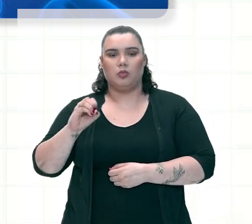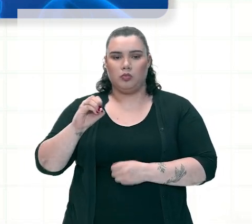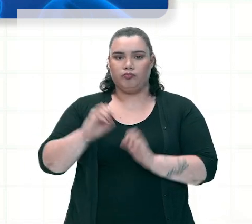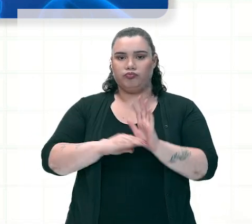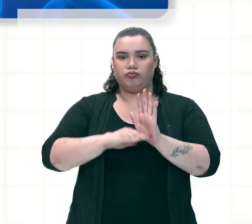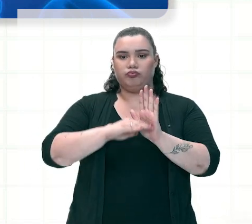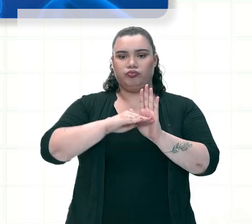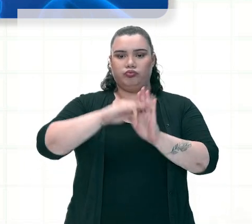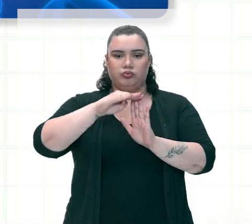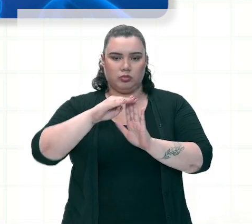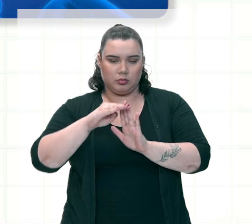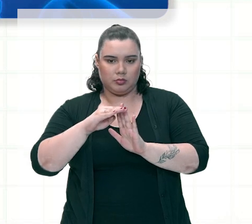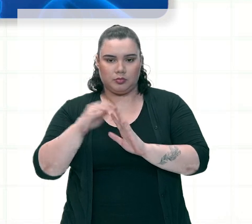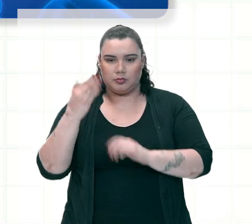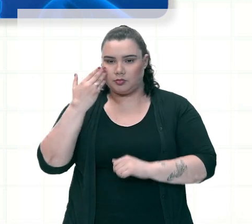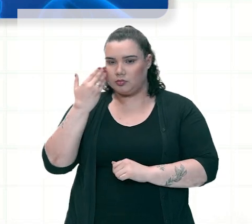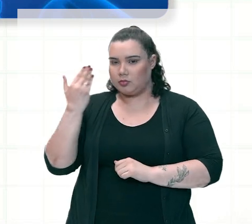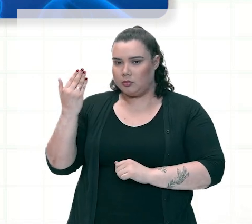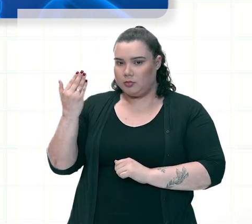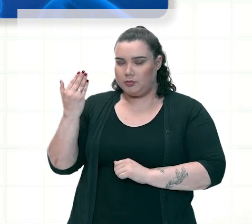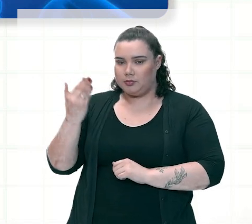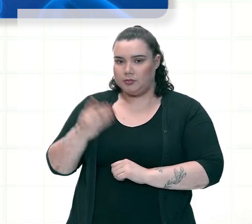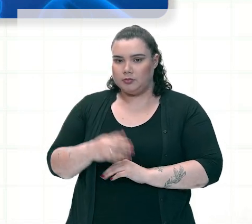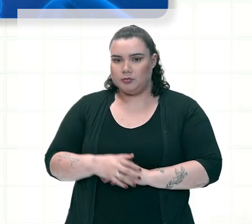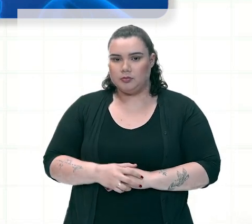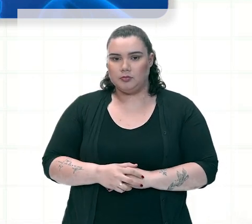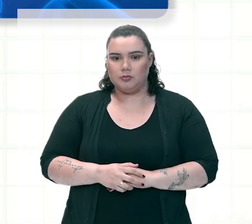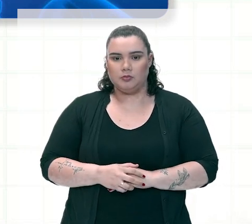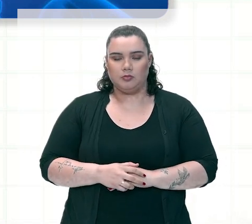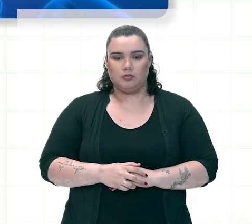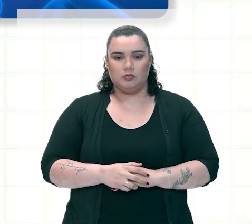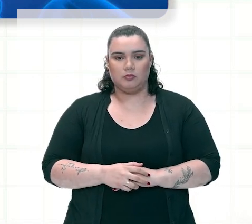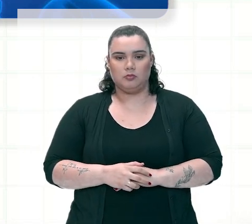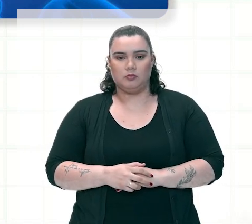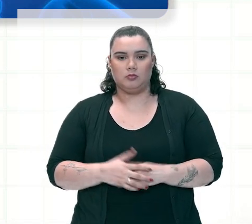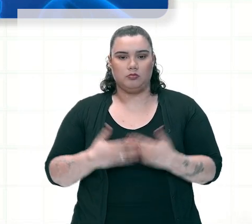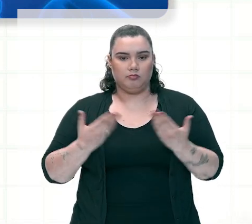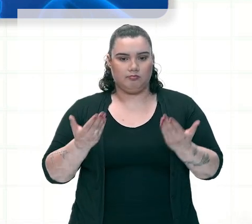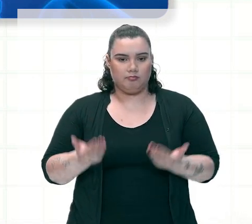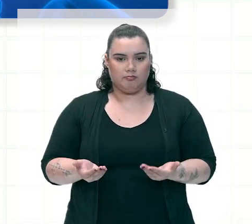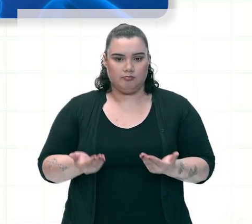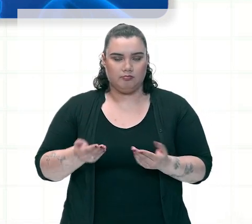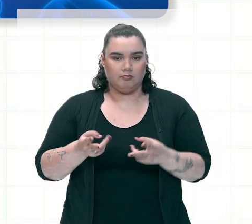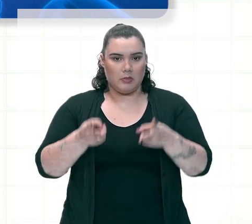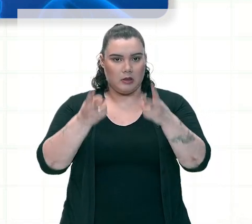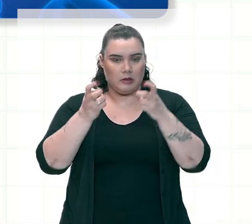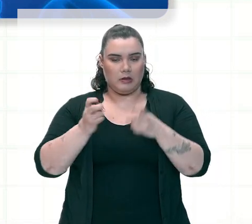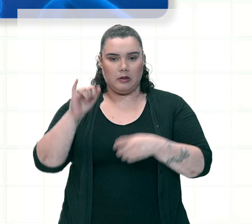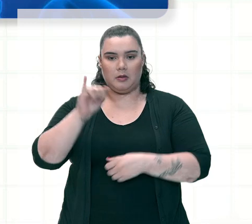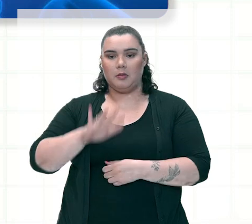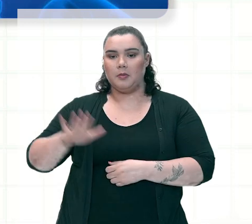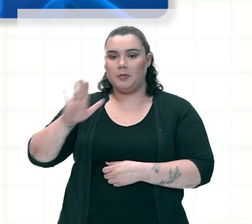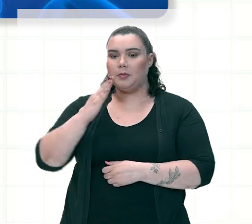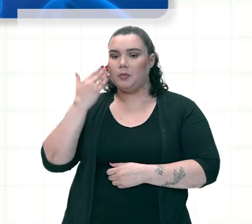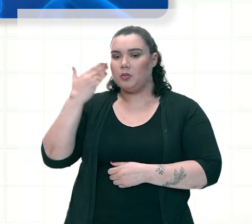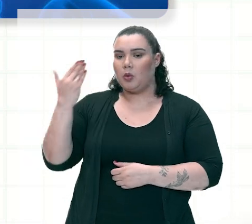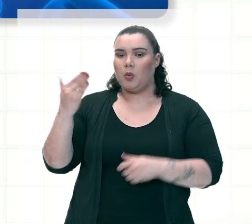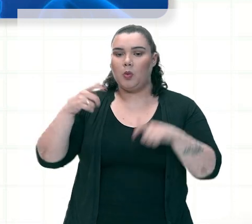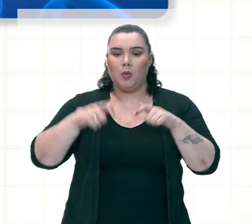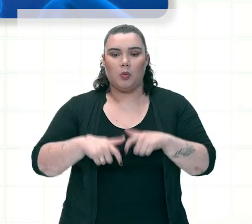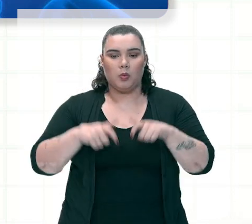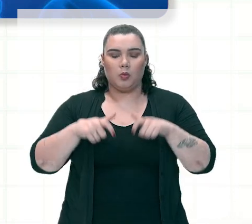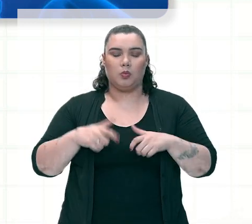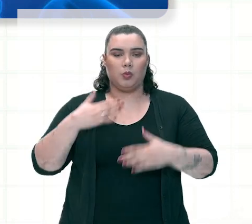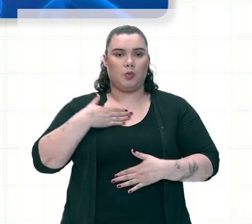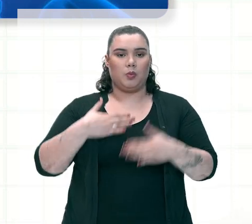estão localizadas aí atrás da tireoide, certo? Então a gente observa aí o esquema da paratireoide